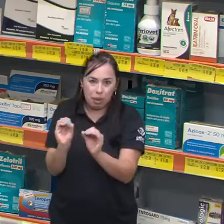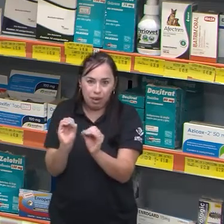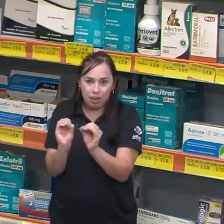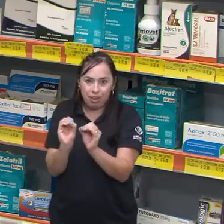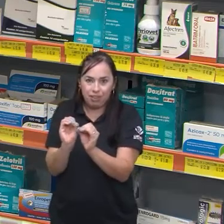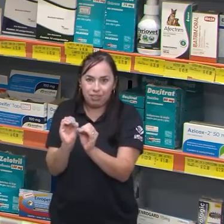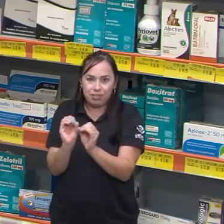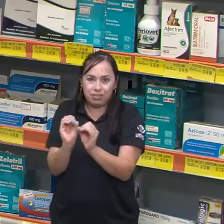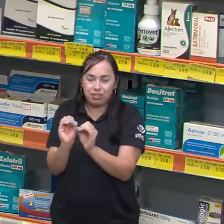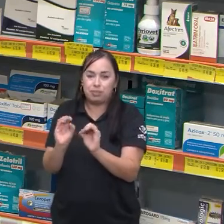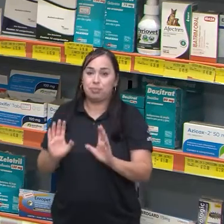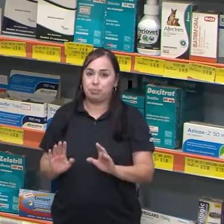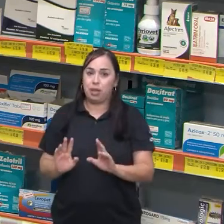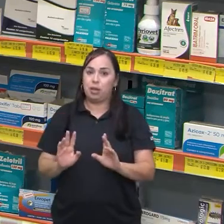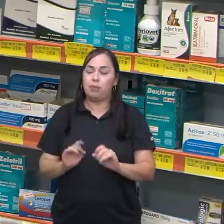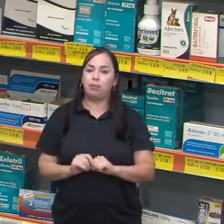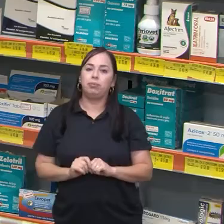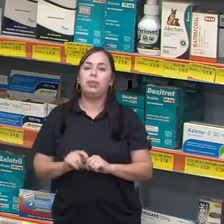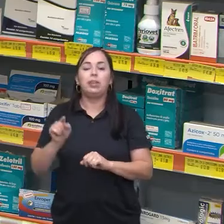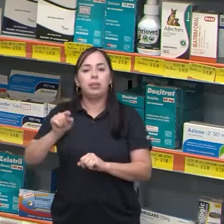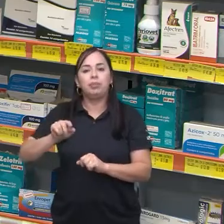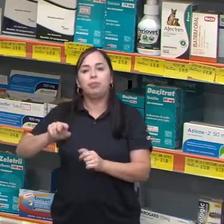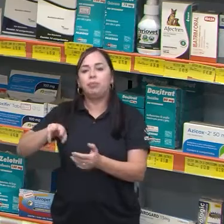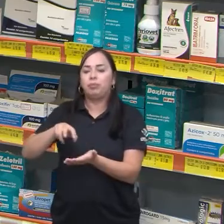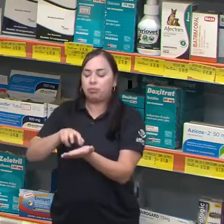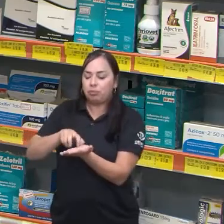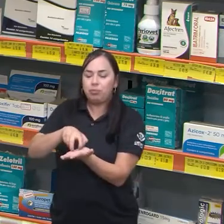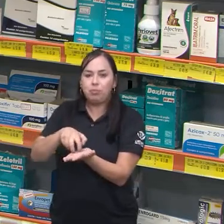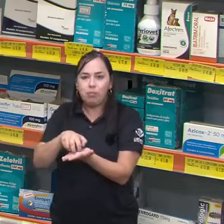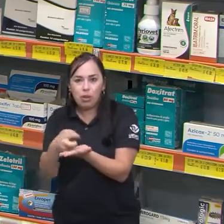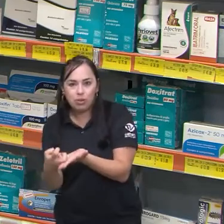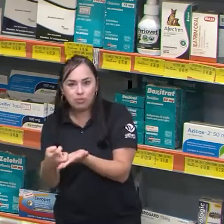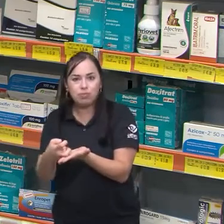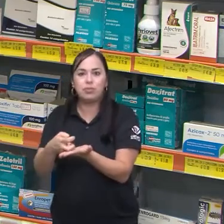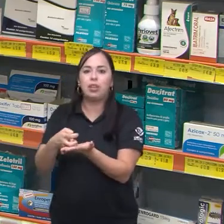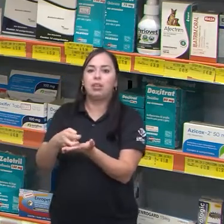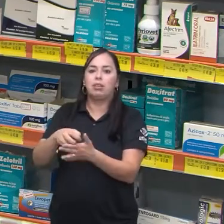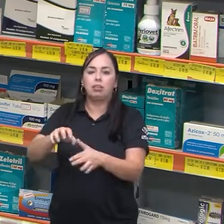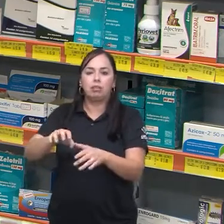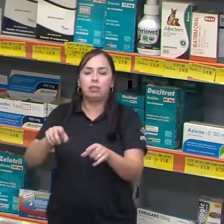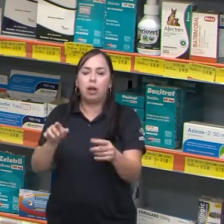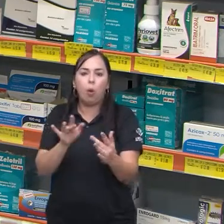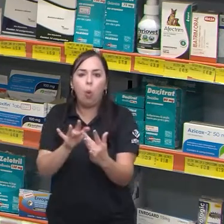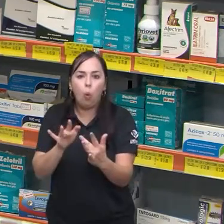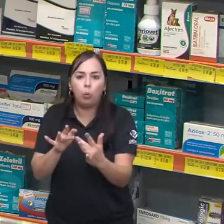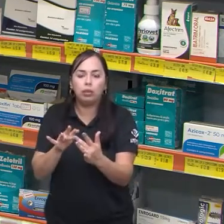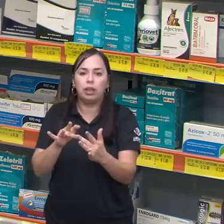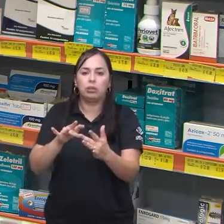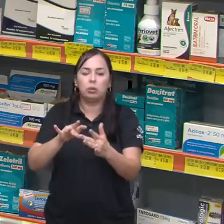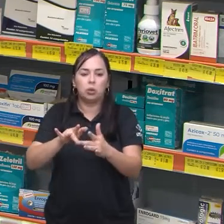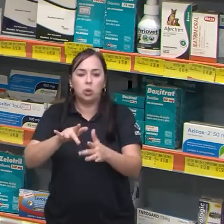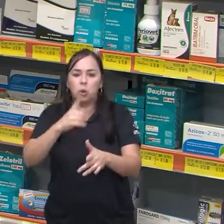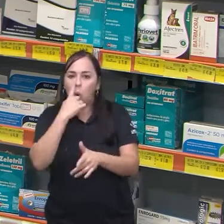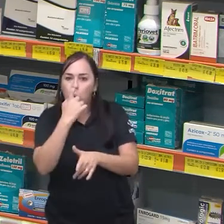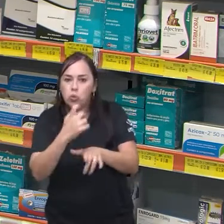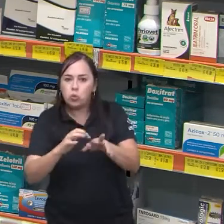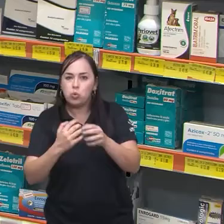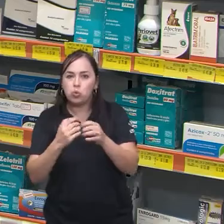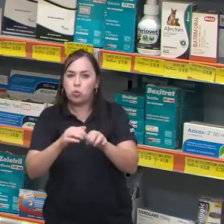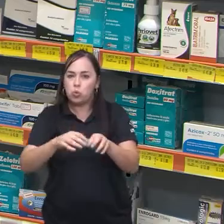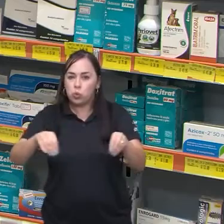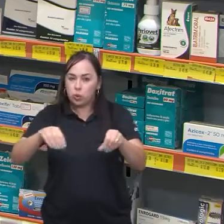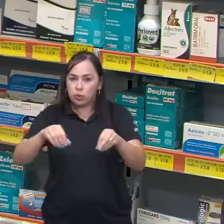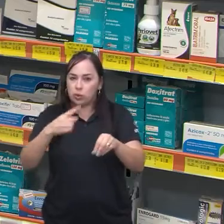ter o cuidado de limpeza, né? Igual nós. Eles, né, querendo ou não, deitam no chão, tem contato com